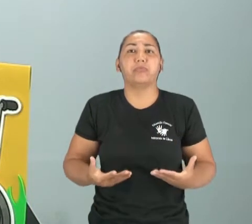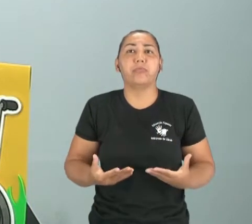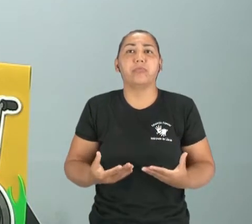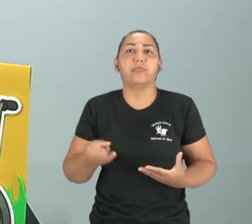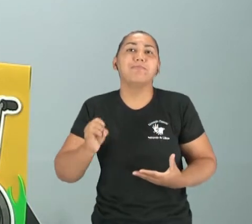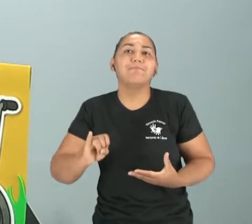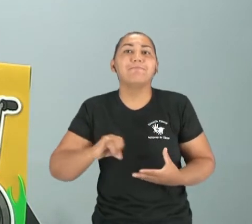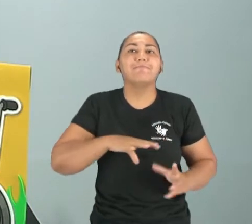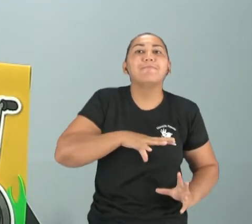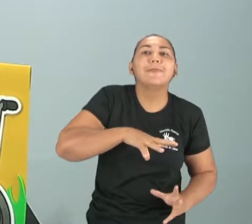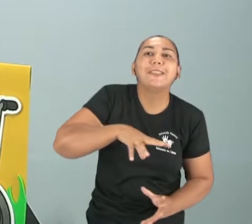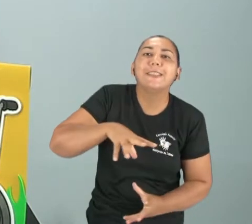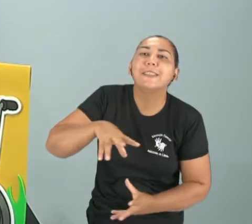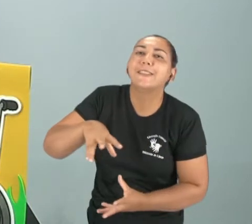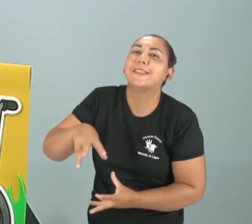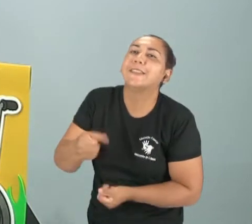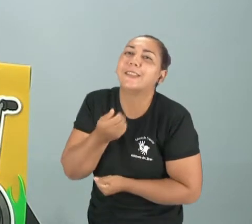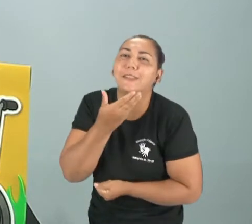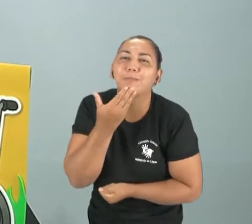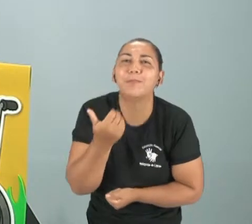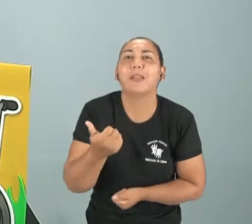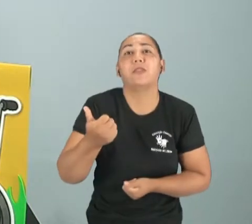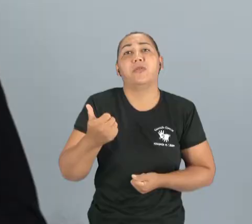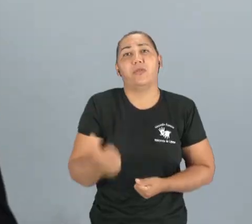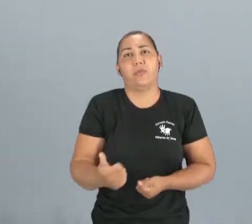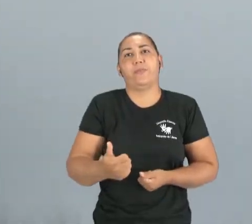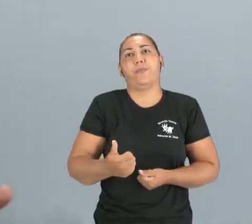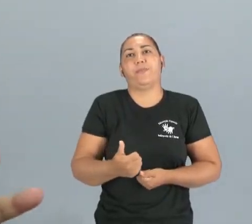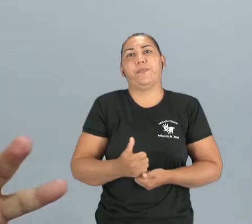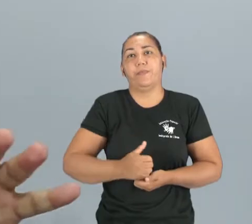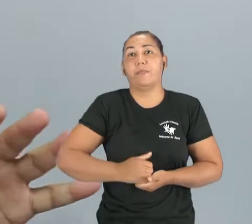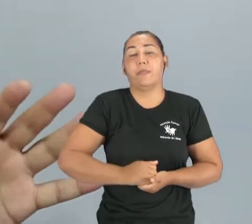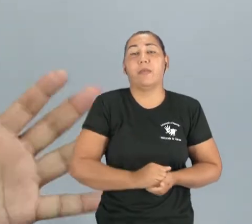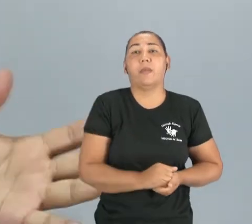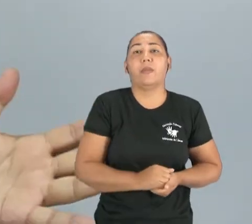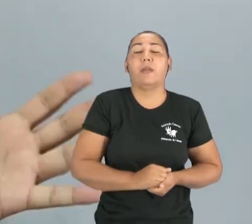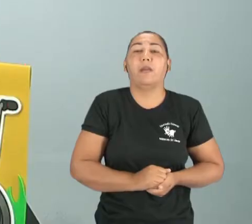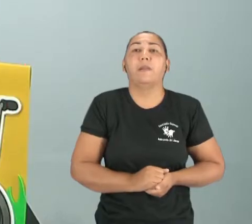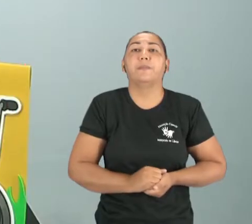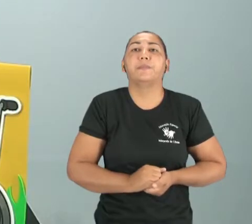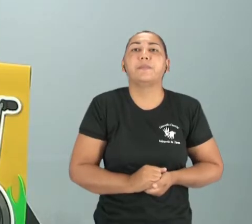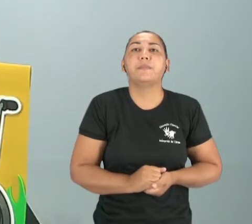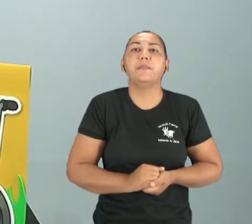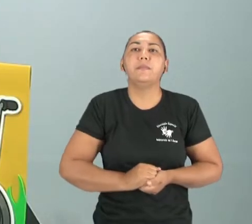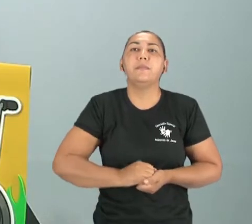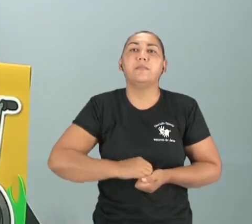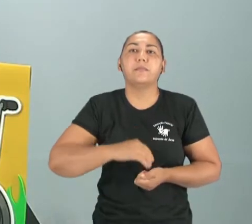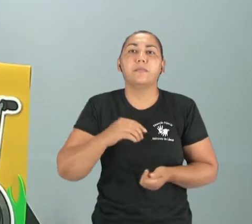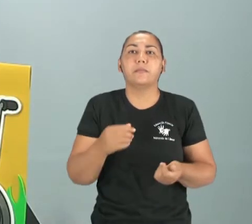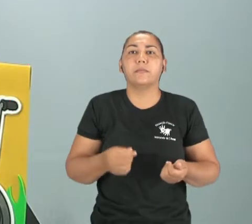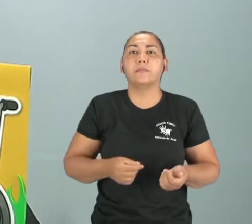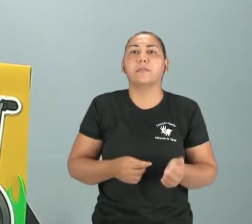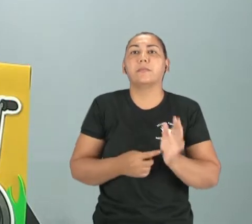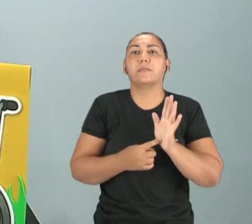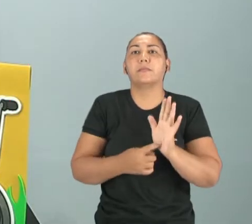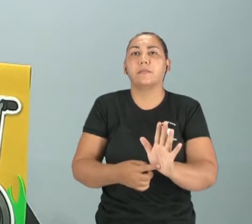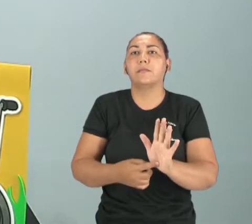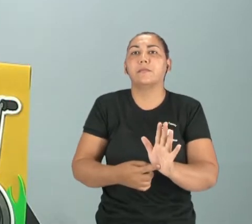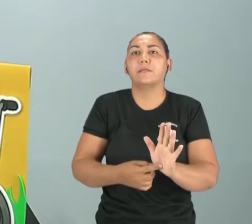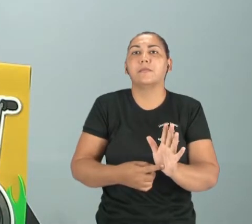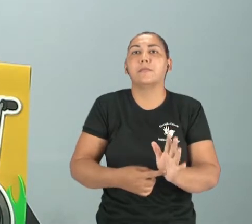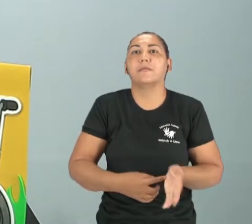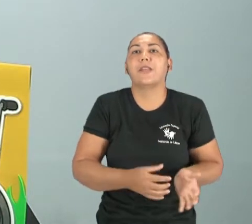mundo melhor. Não seria um mundo melhor? Queria apresentar para vocês aqui, ó, apresentar para vocês a turma